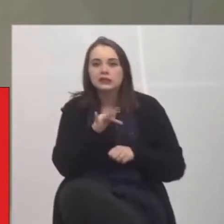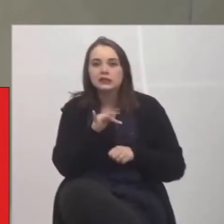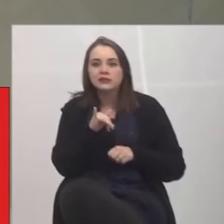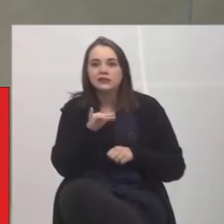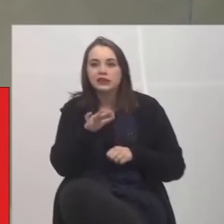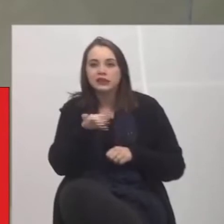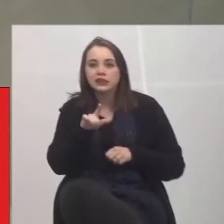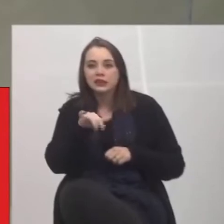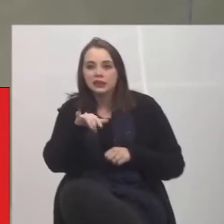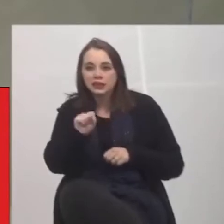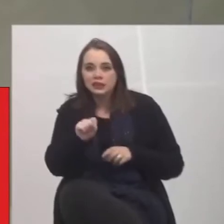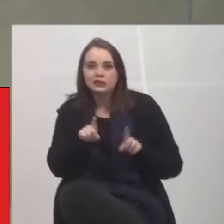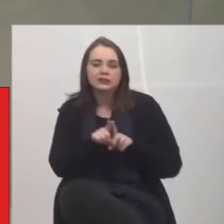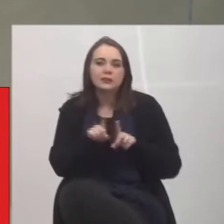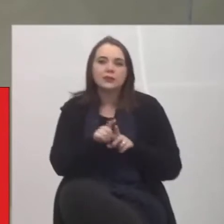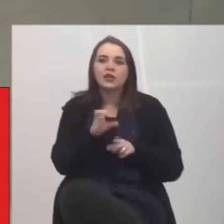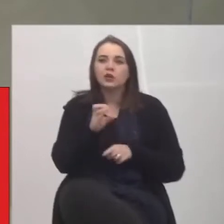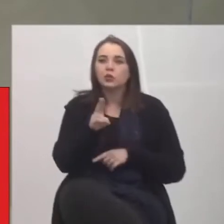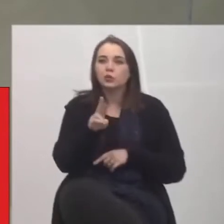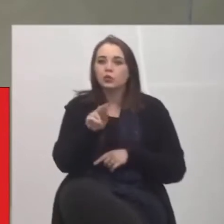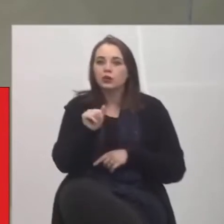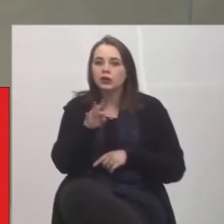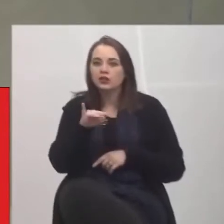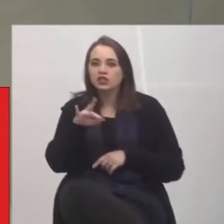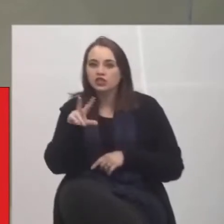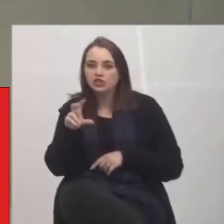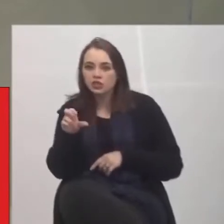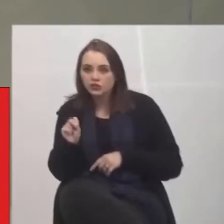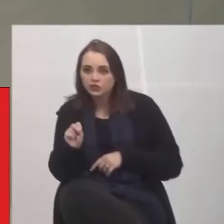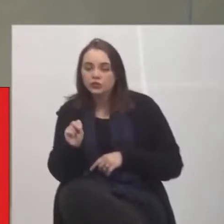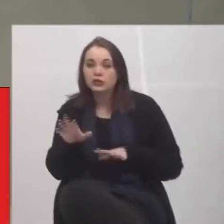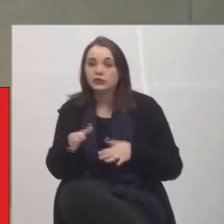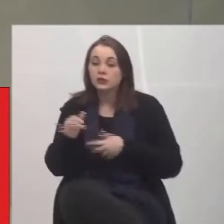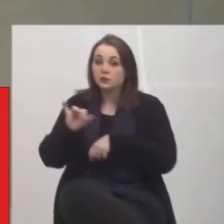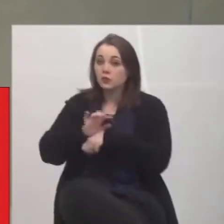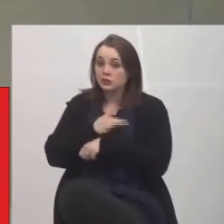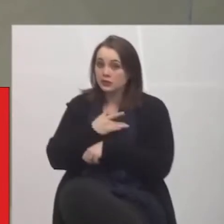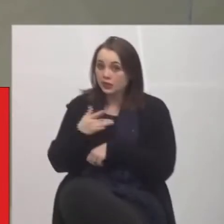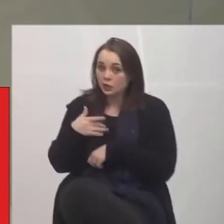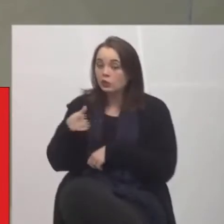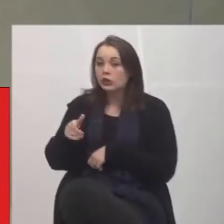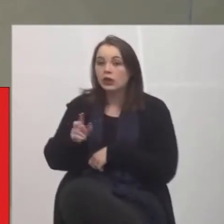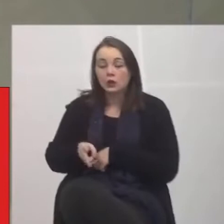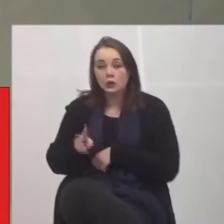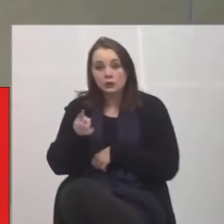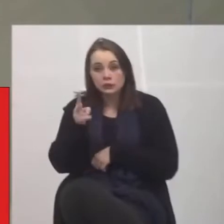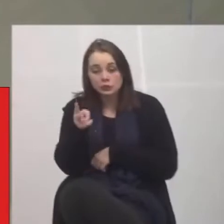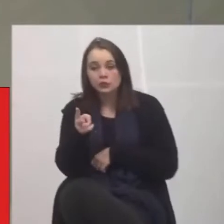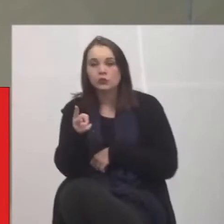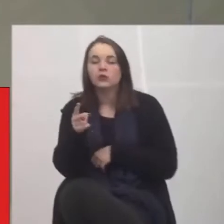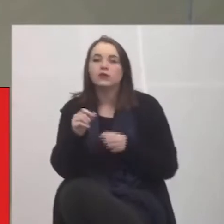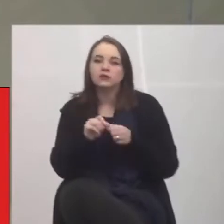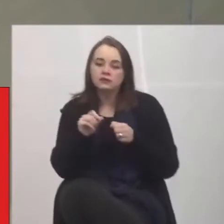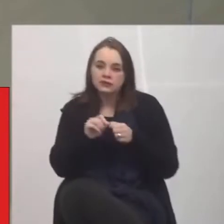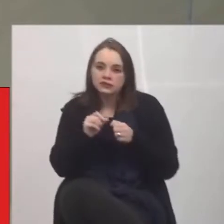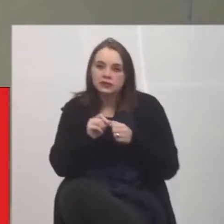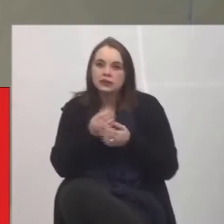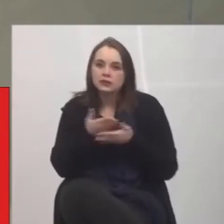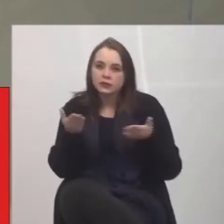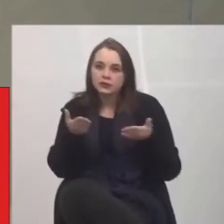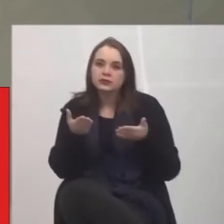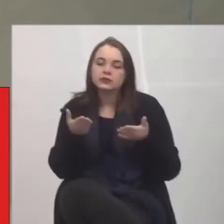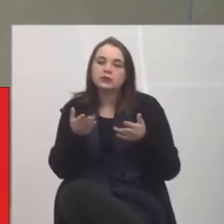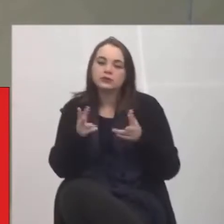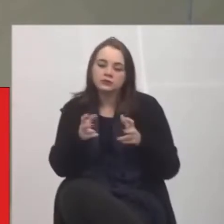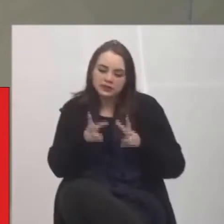C, curativos, enfim, a unidade de saúde, ela ficou também fazendo e realizando esses